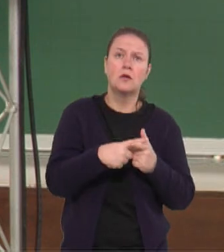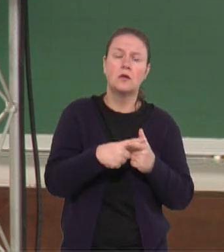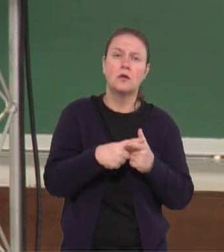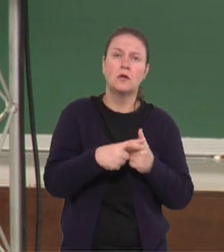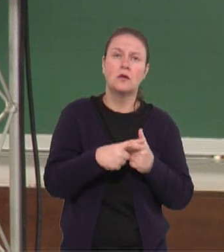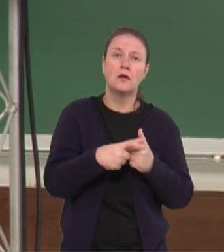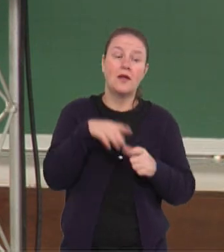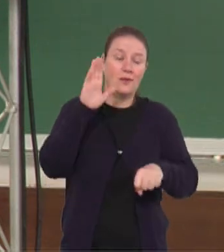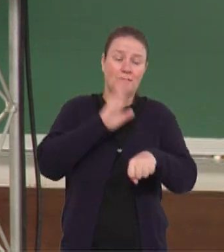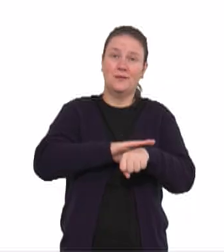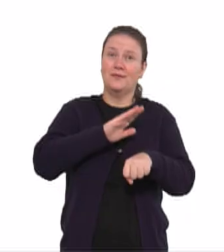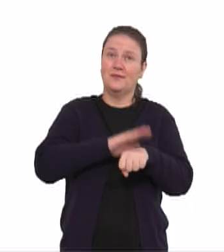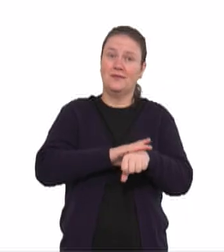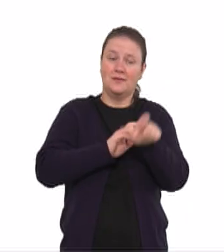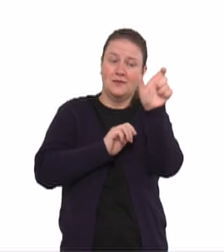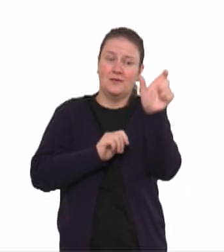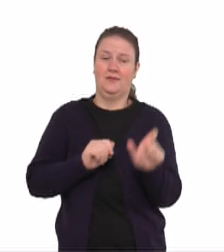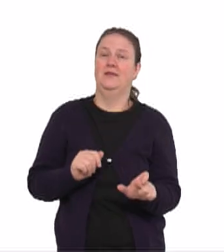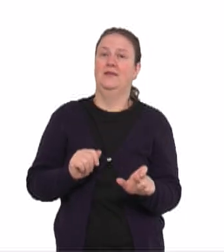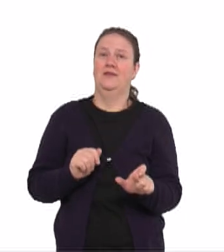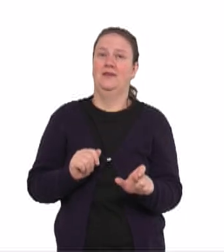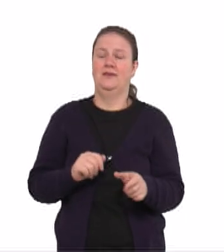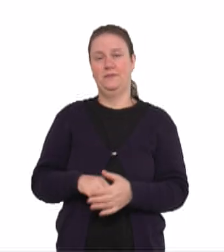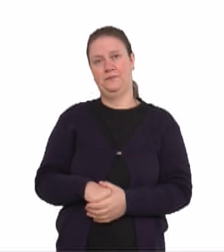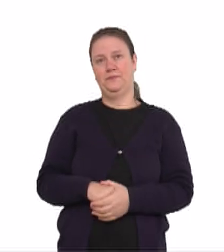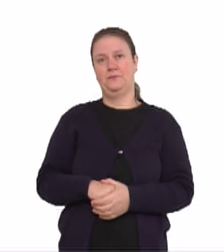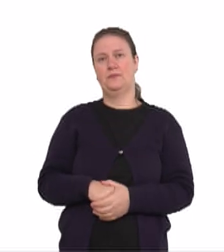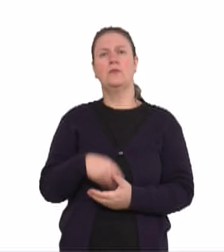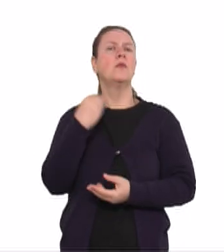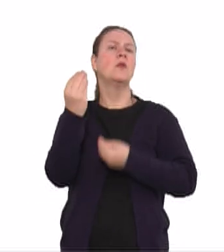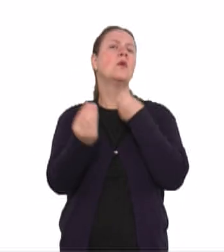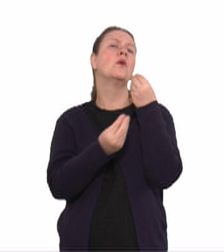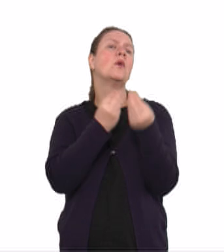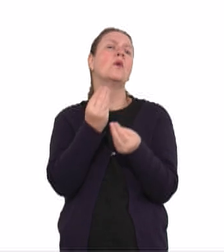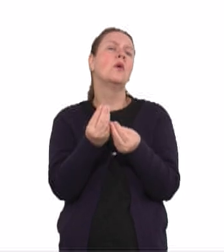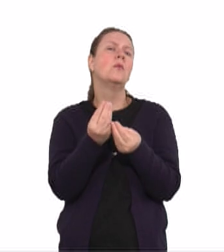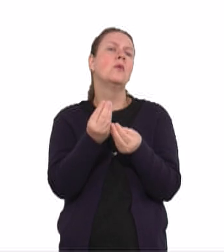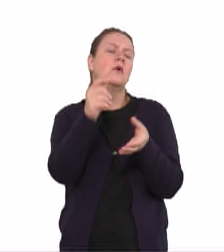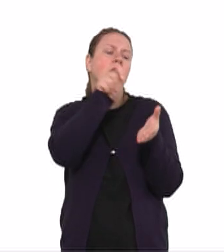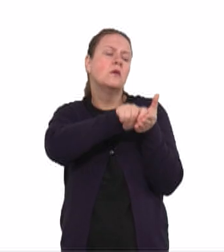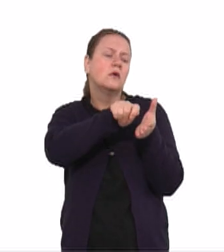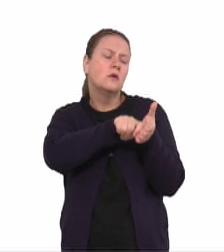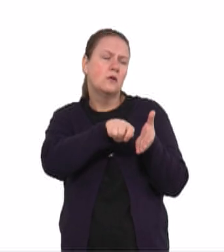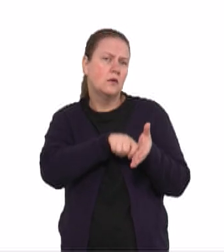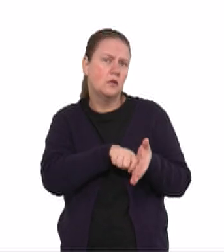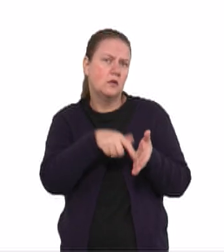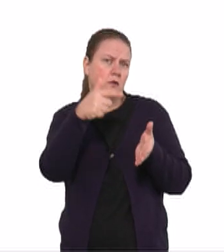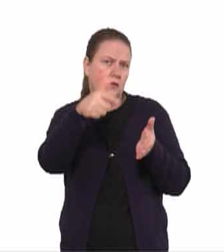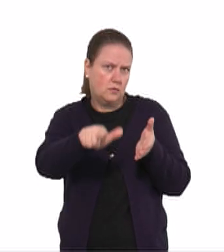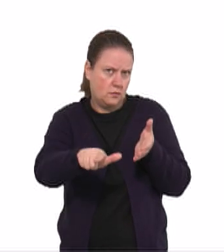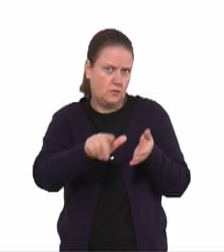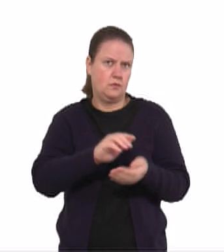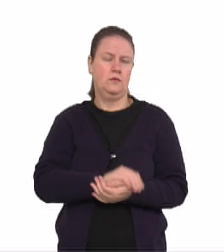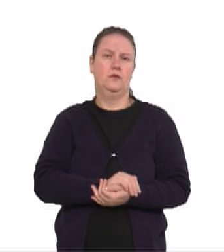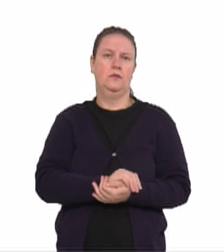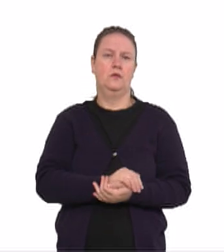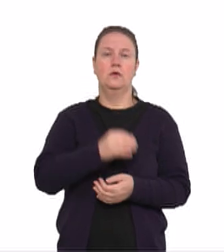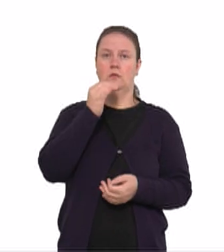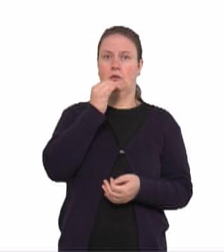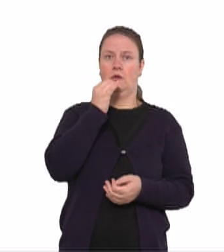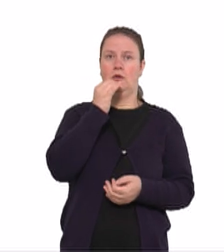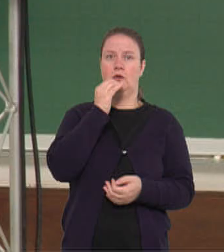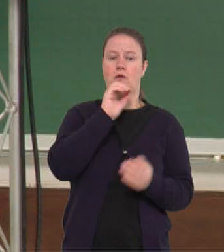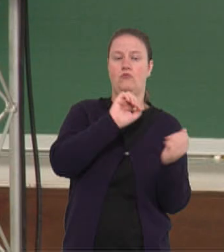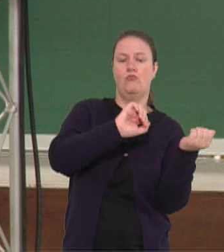personagem. Como que nós vamos reescrever isso para ficar bom? Olha só. Tempo,